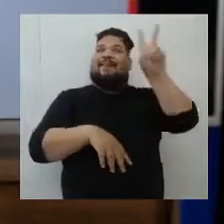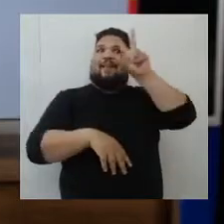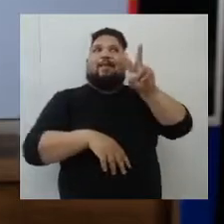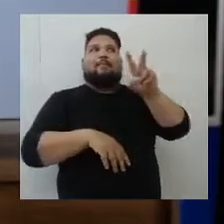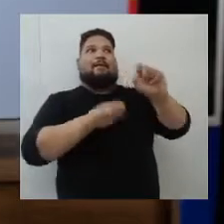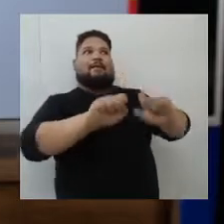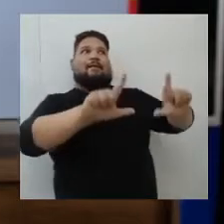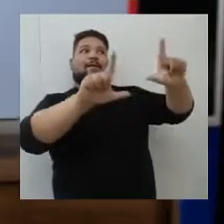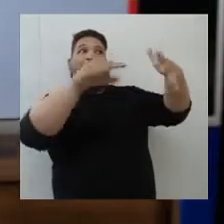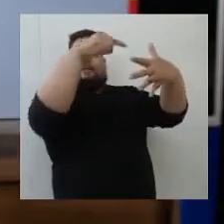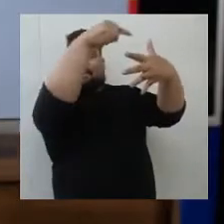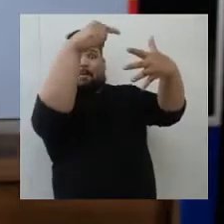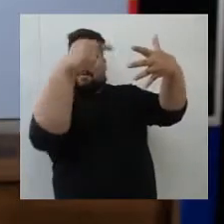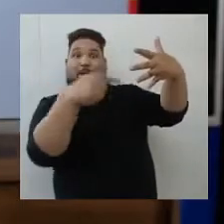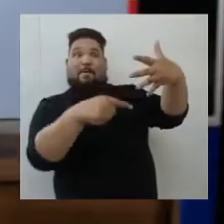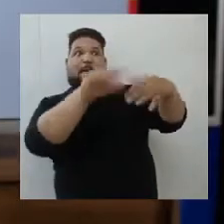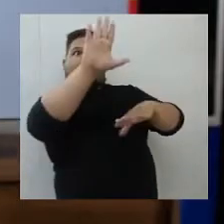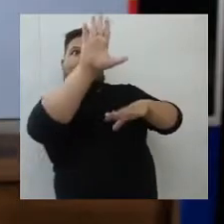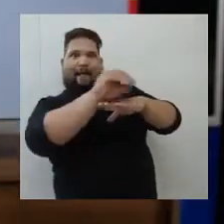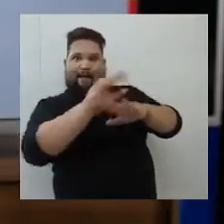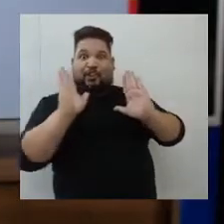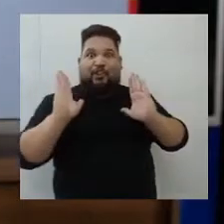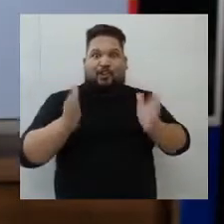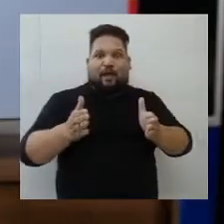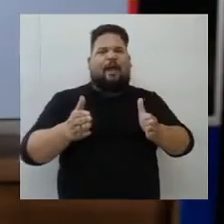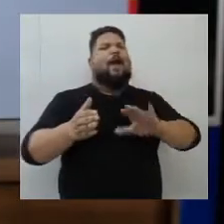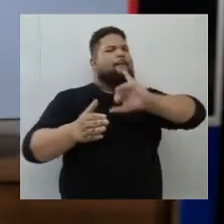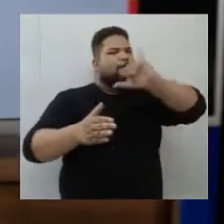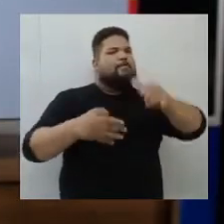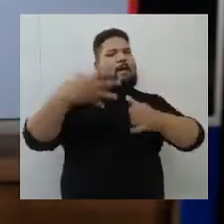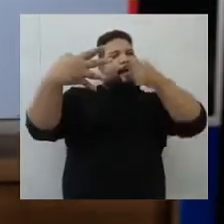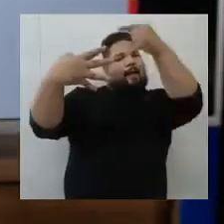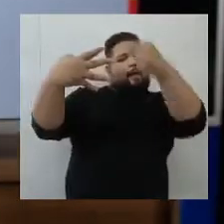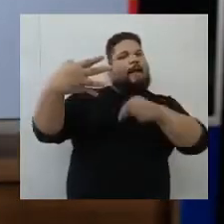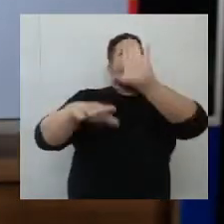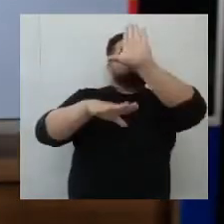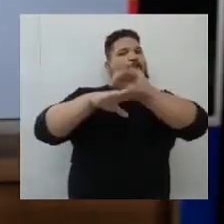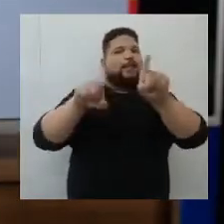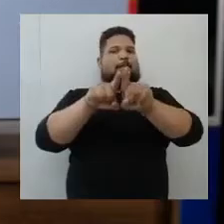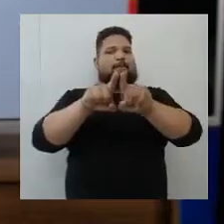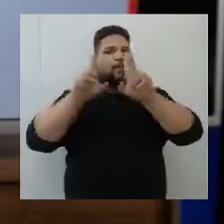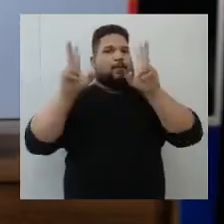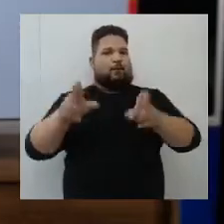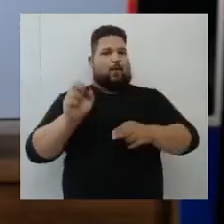imagem, com as transformações anteriores, printa essa próxima, por favor.